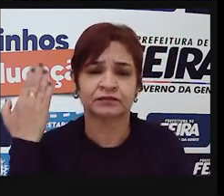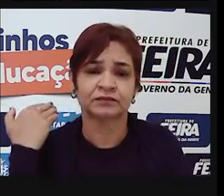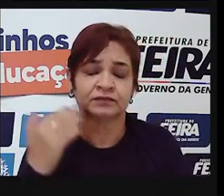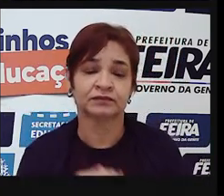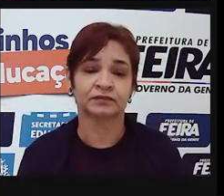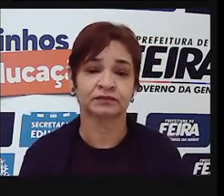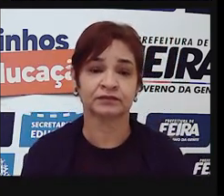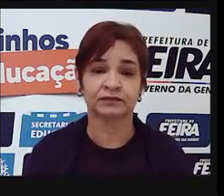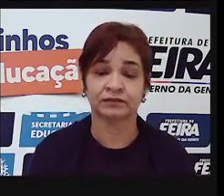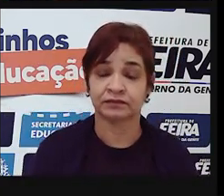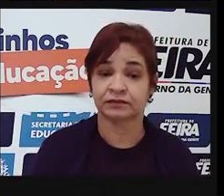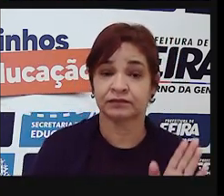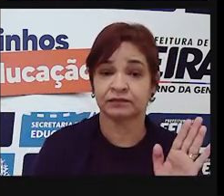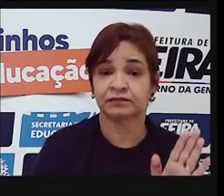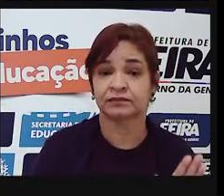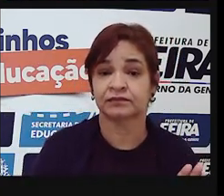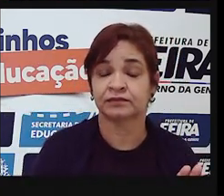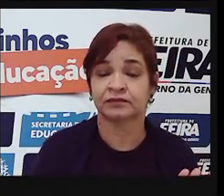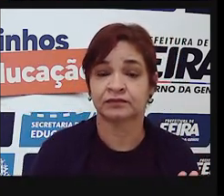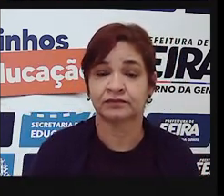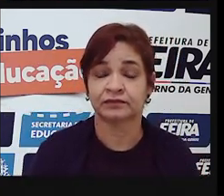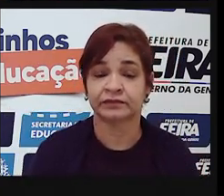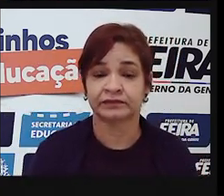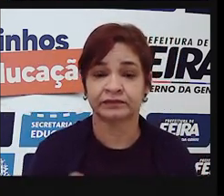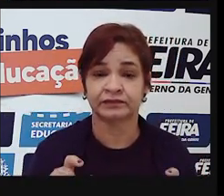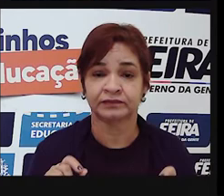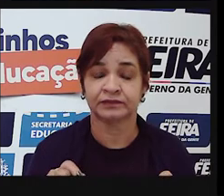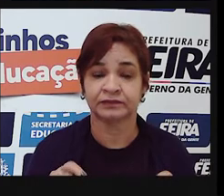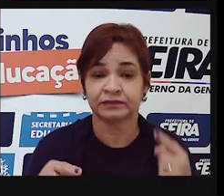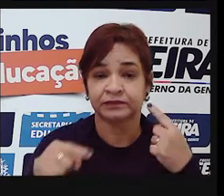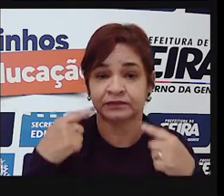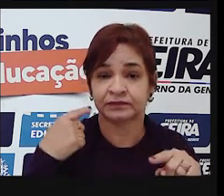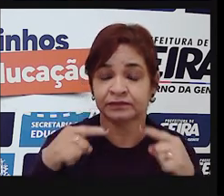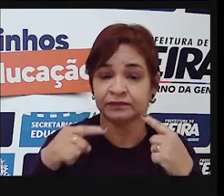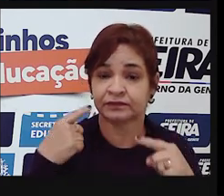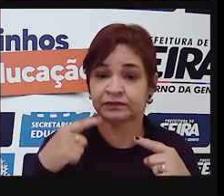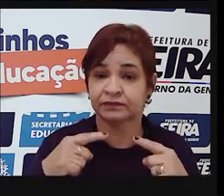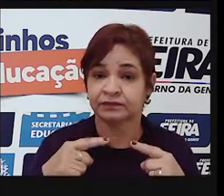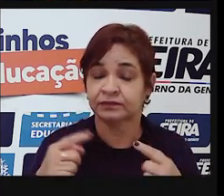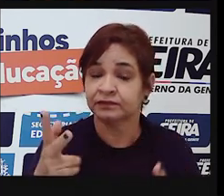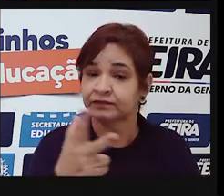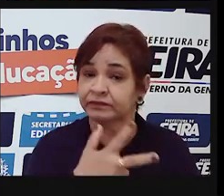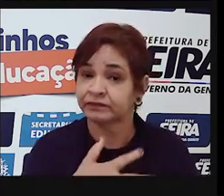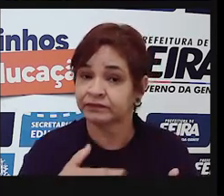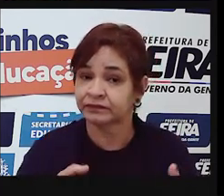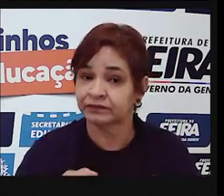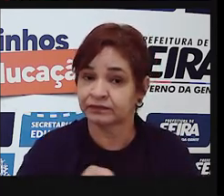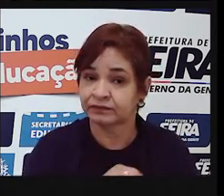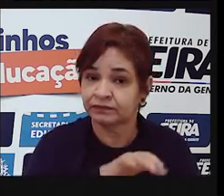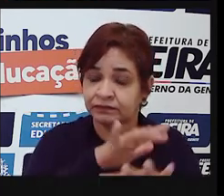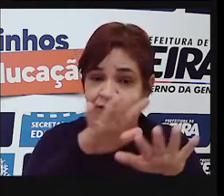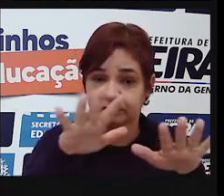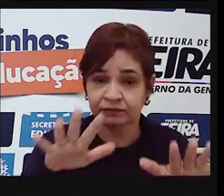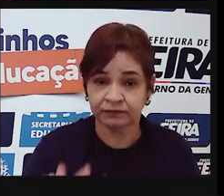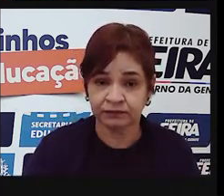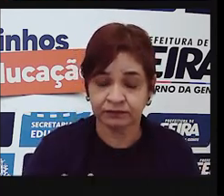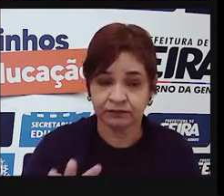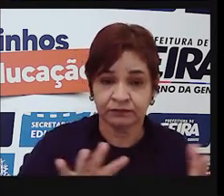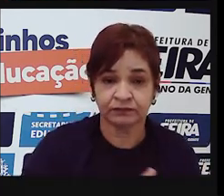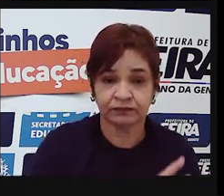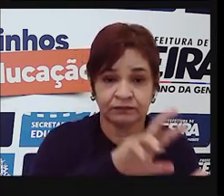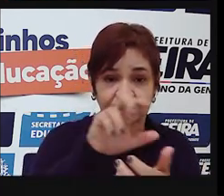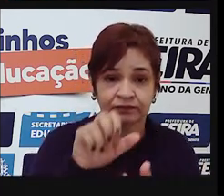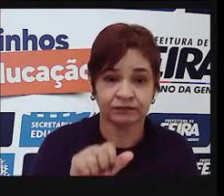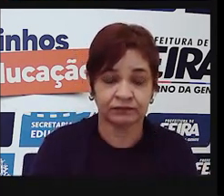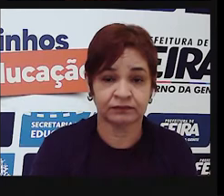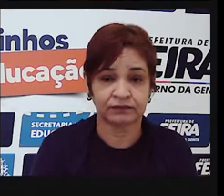registros semelhantes ao que consideramos música. É uma arte espalhada por todo o mundo